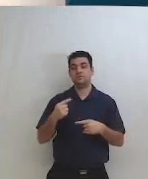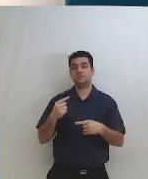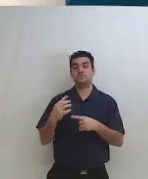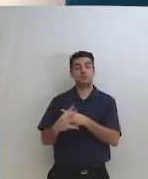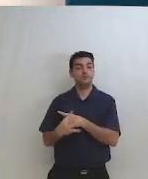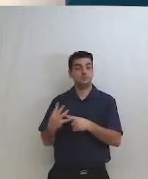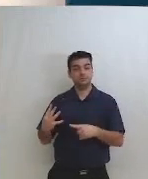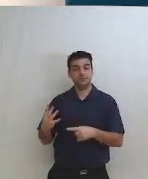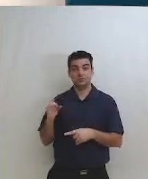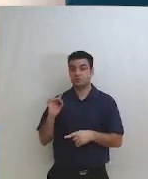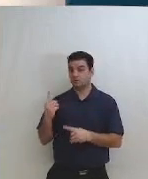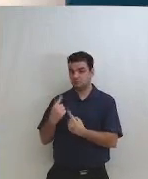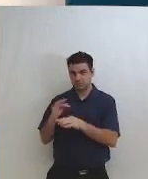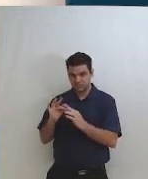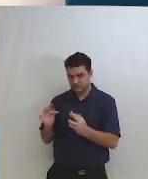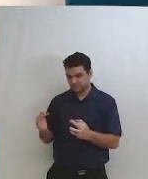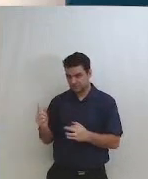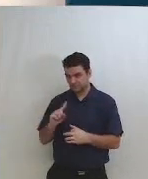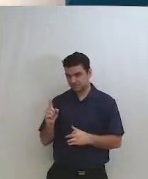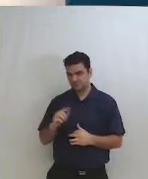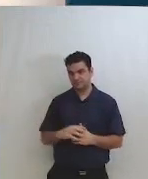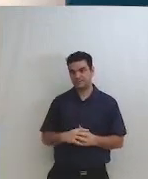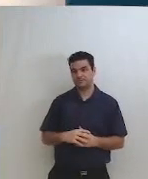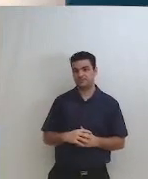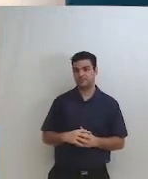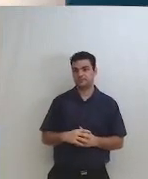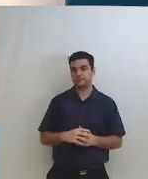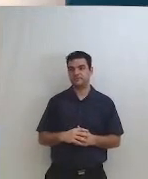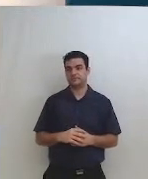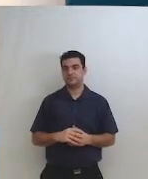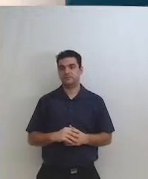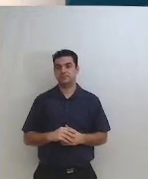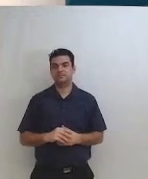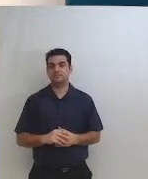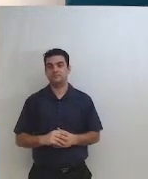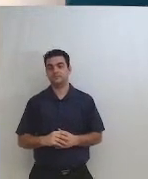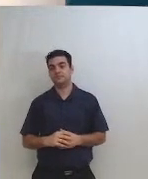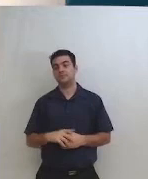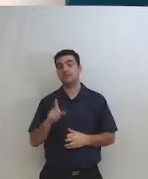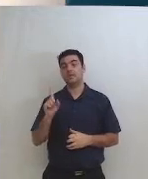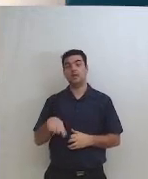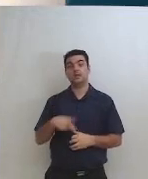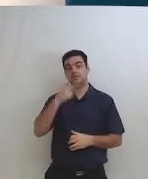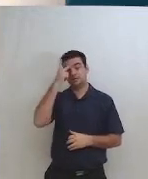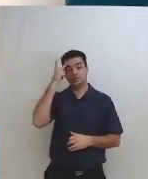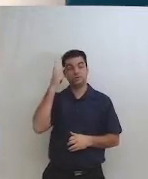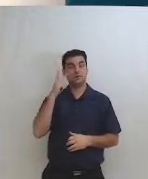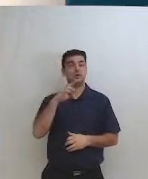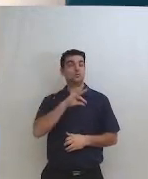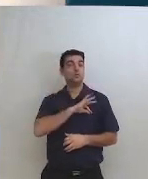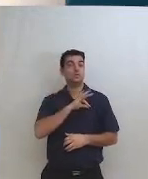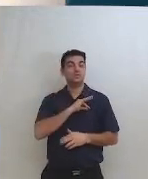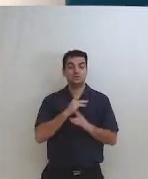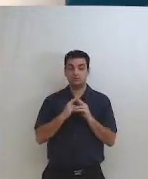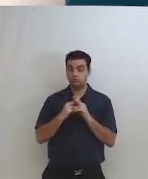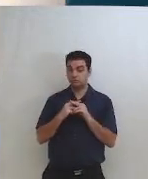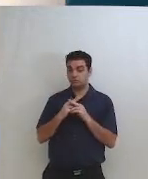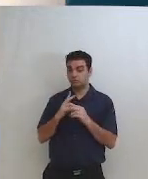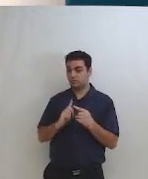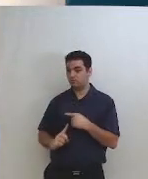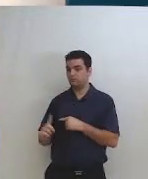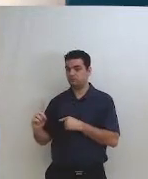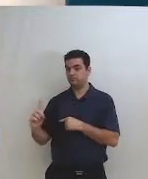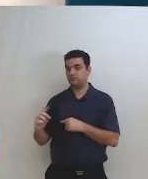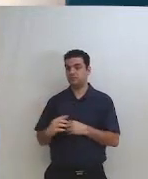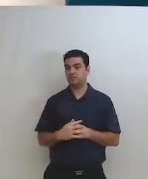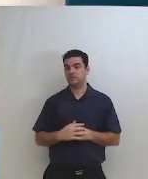interlocutor. Ele era como agente infiltrado da Polícia Federal. Isso está claro no